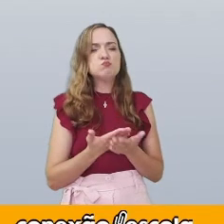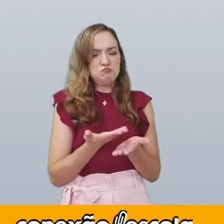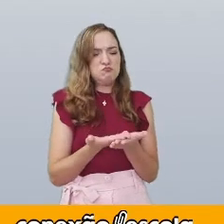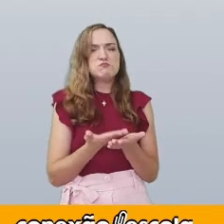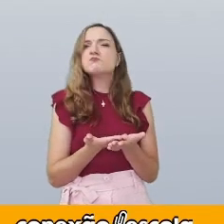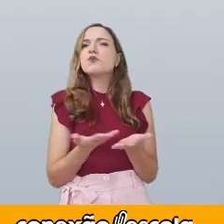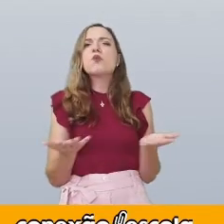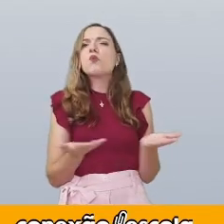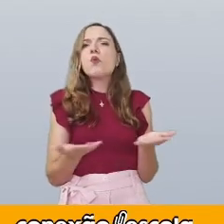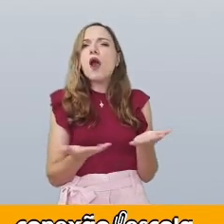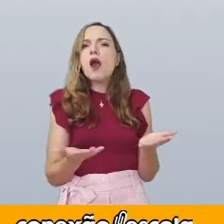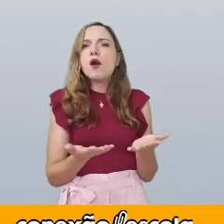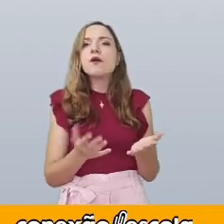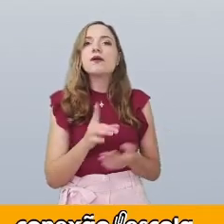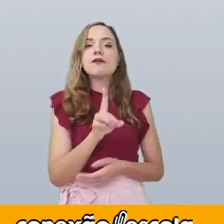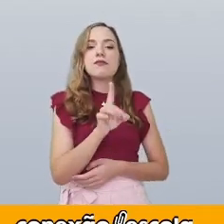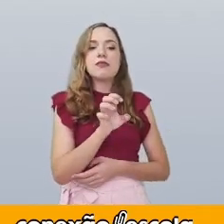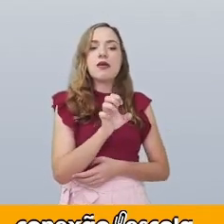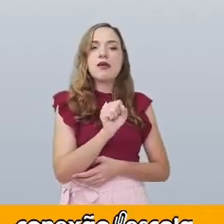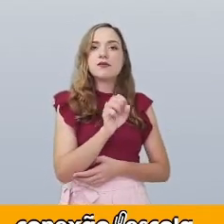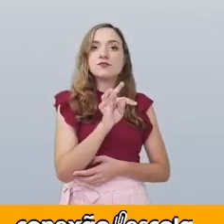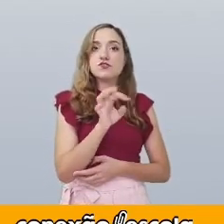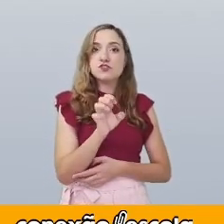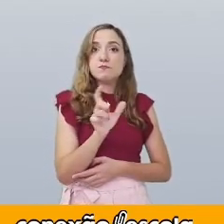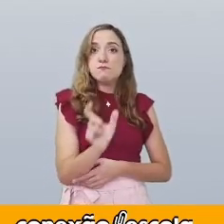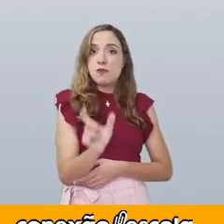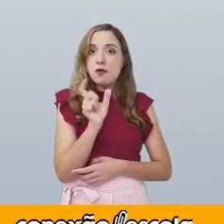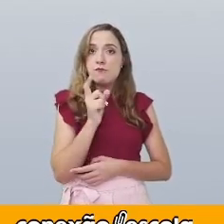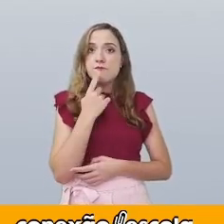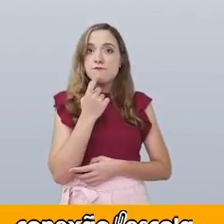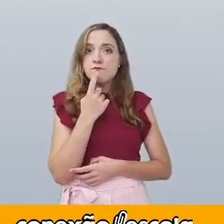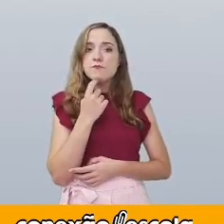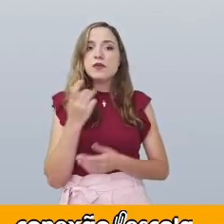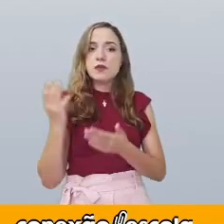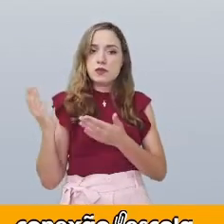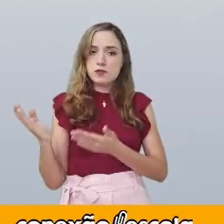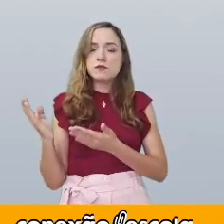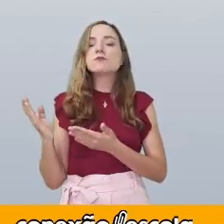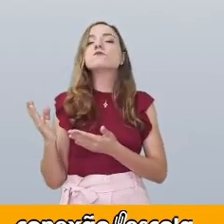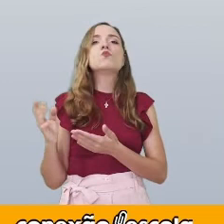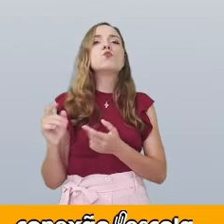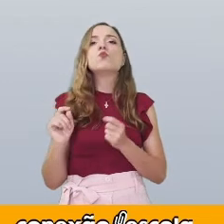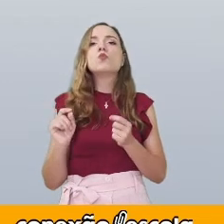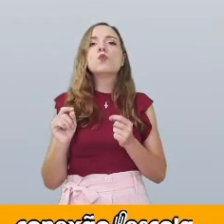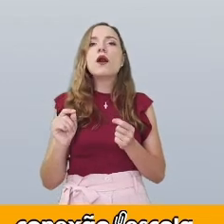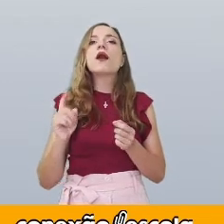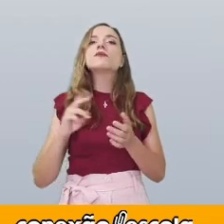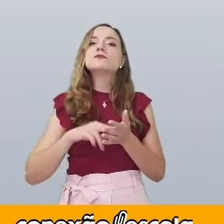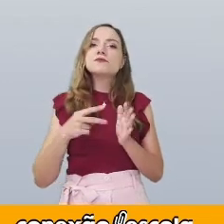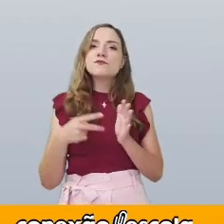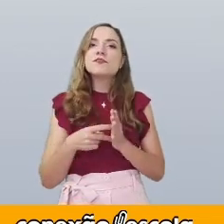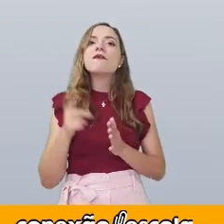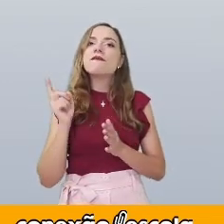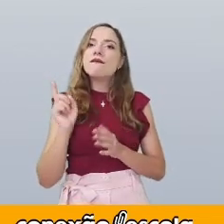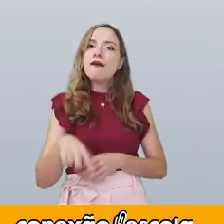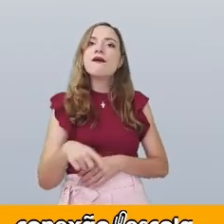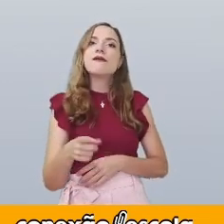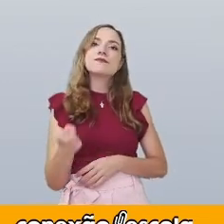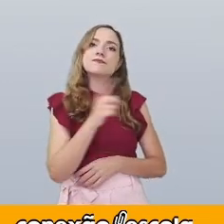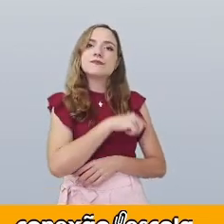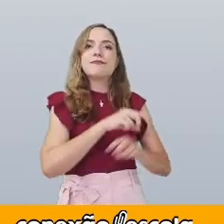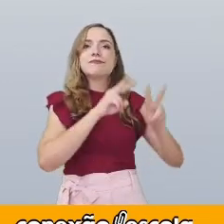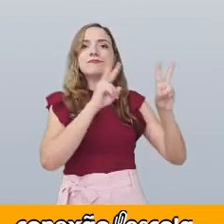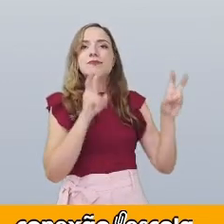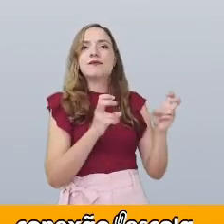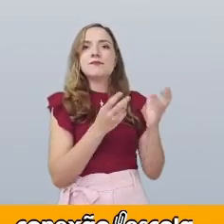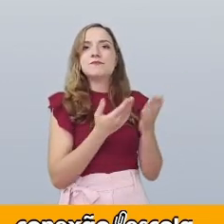estudo? Então, o termo deste, amarrado aí em seguida a palavra estudo, estão retomando a eficácia